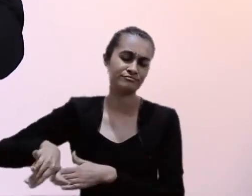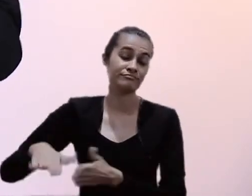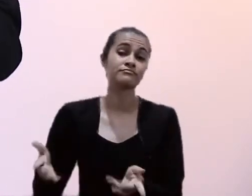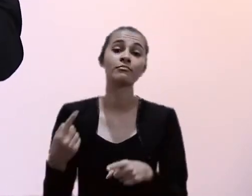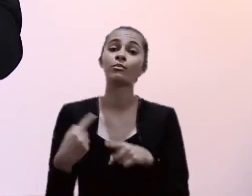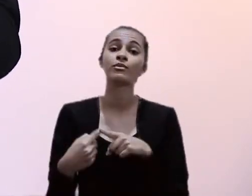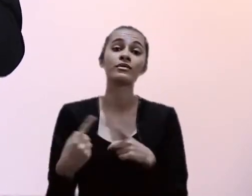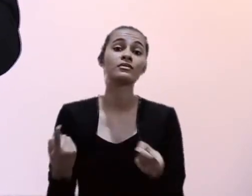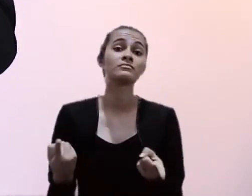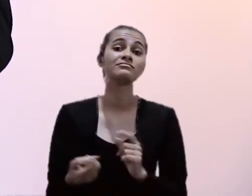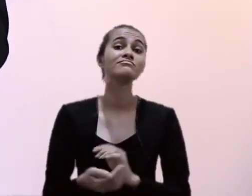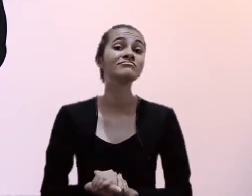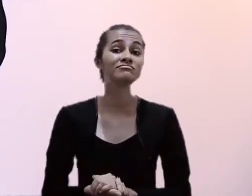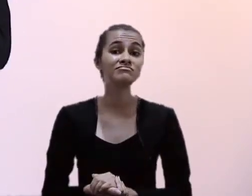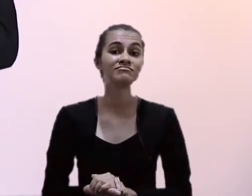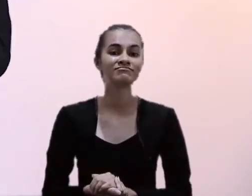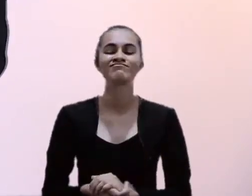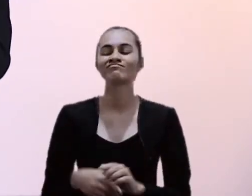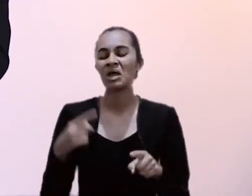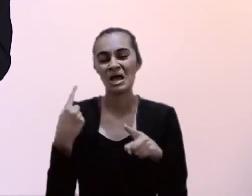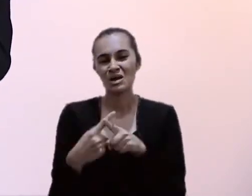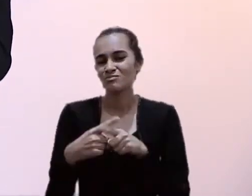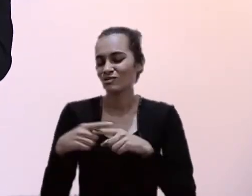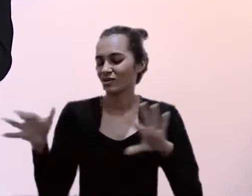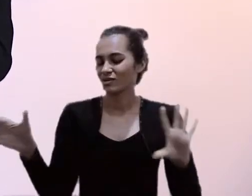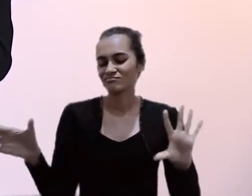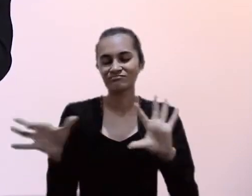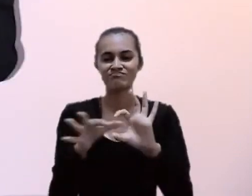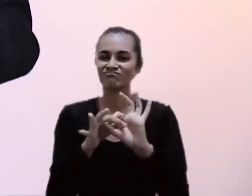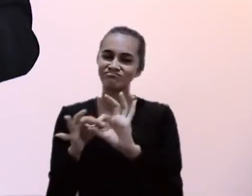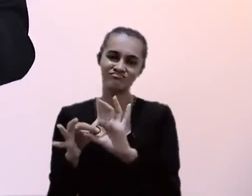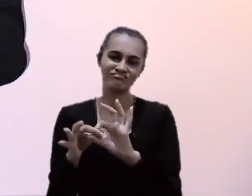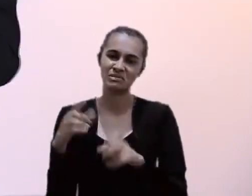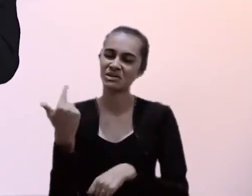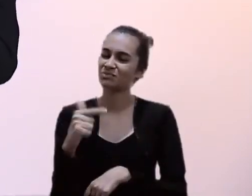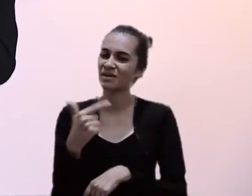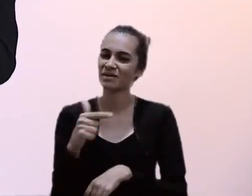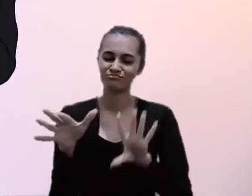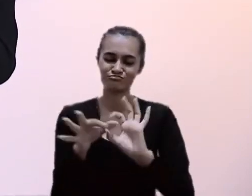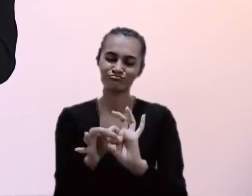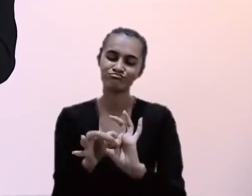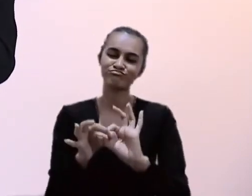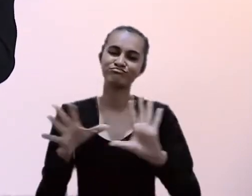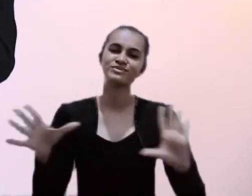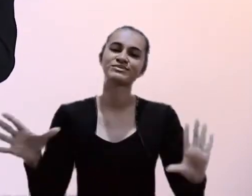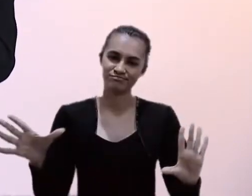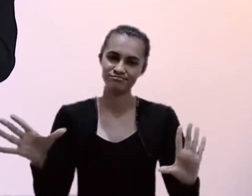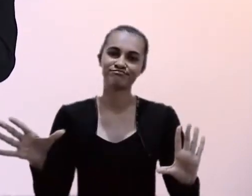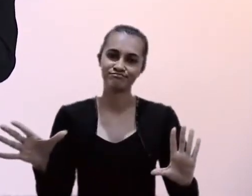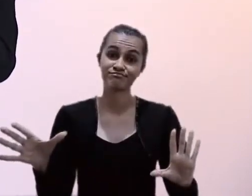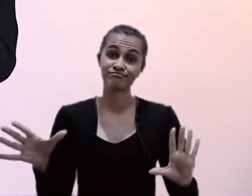Porque não estamos em conexão com Deus. É isso que o texto está dizendo.